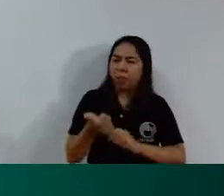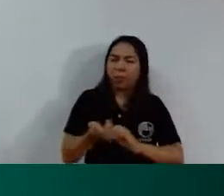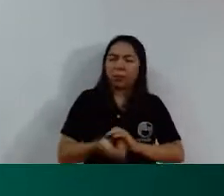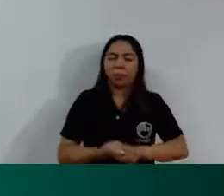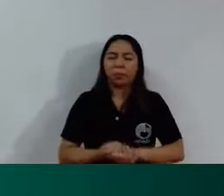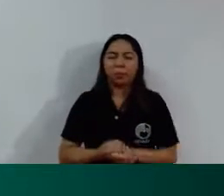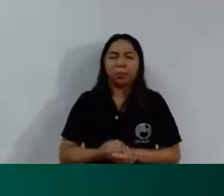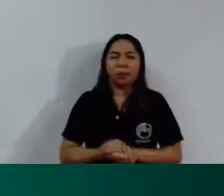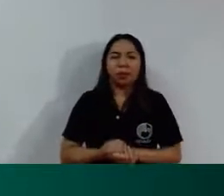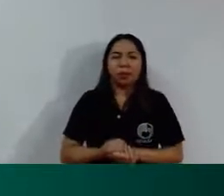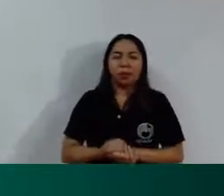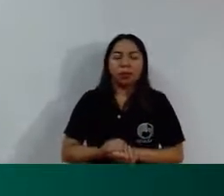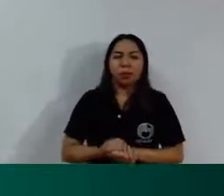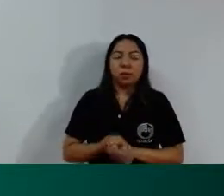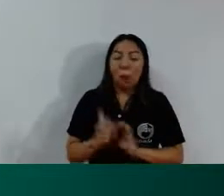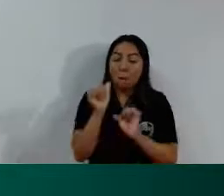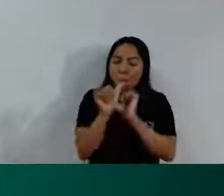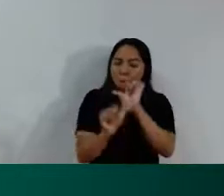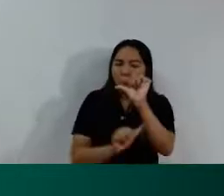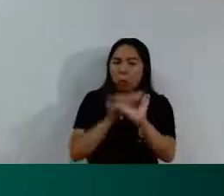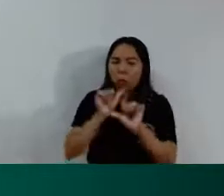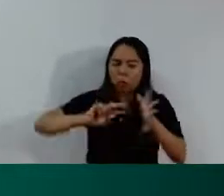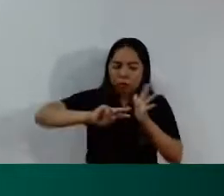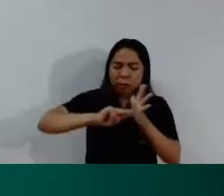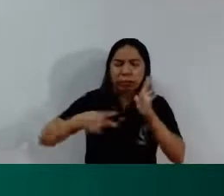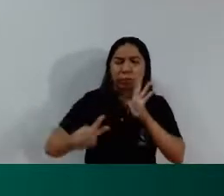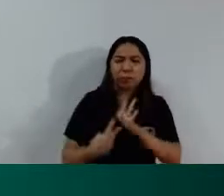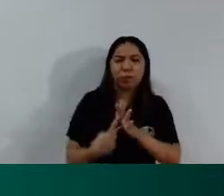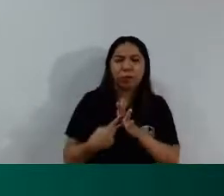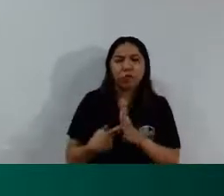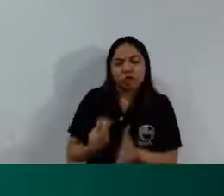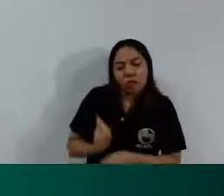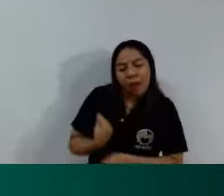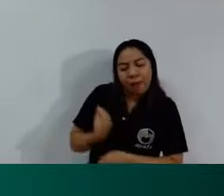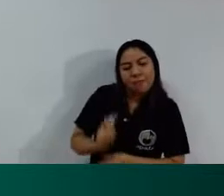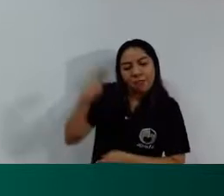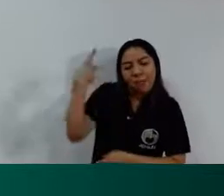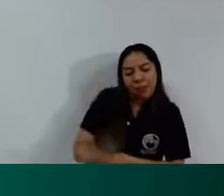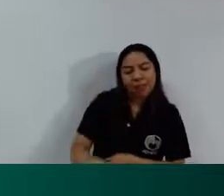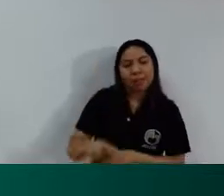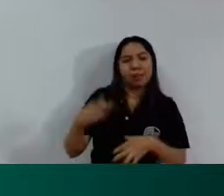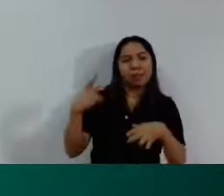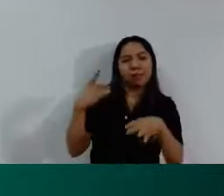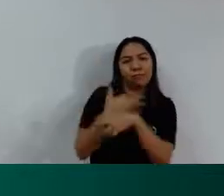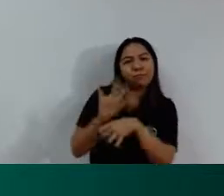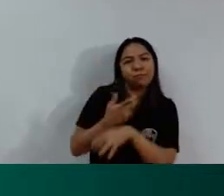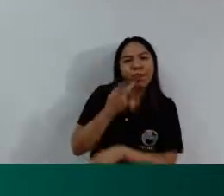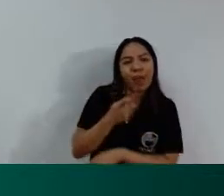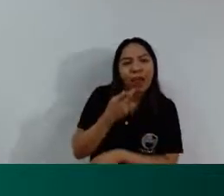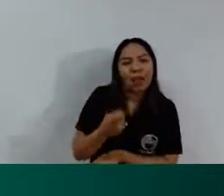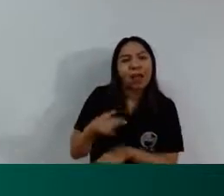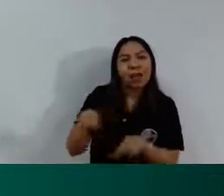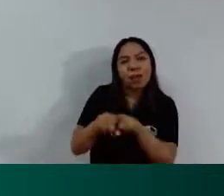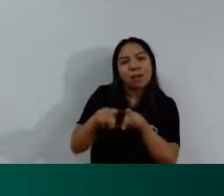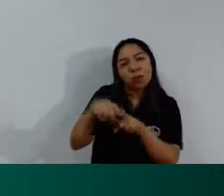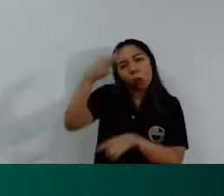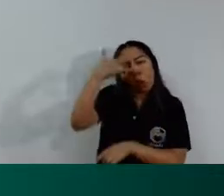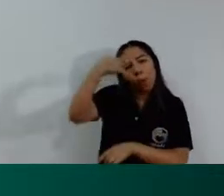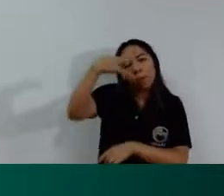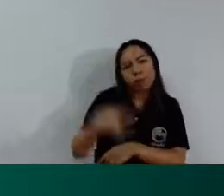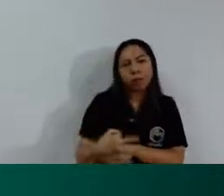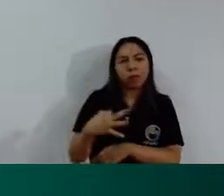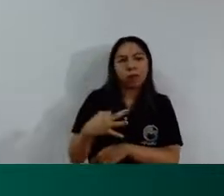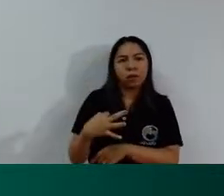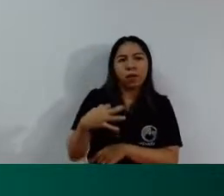né muda o significado de estar na cidade de ser cidade de compreender